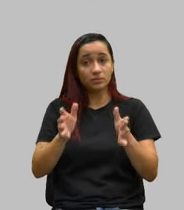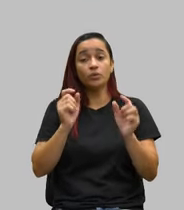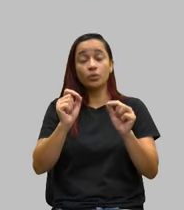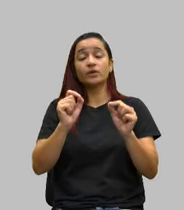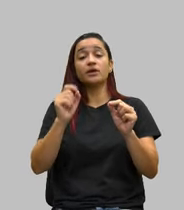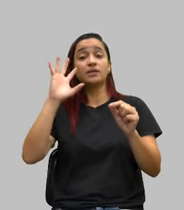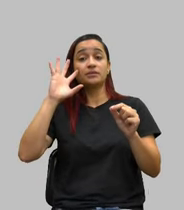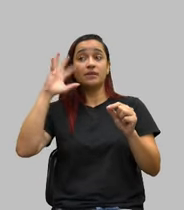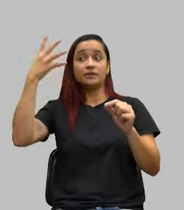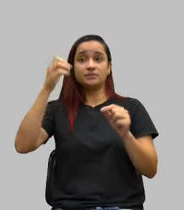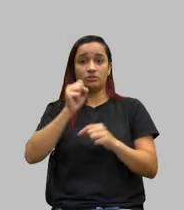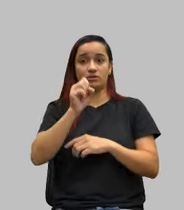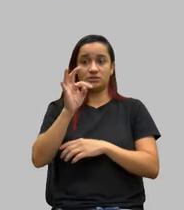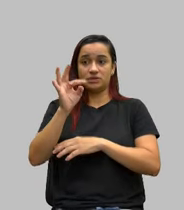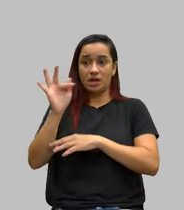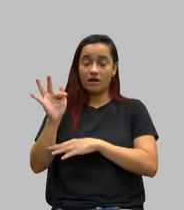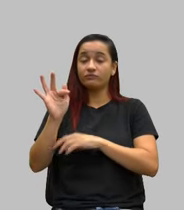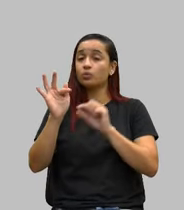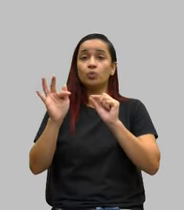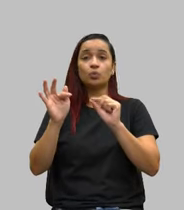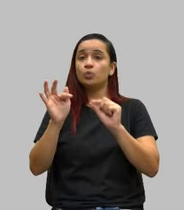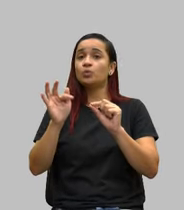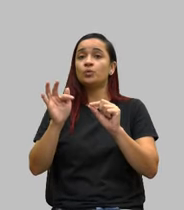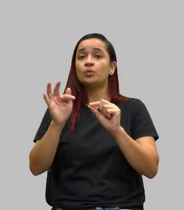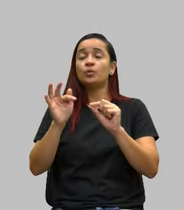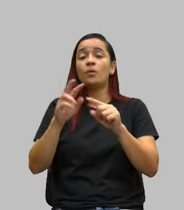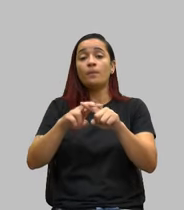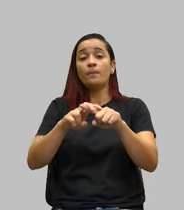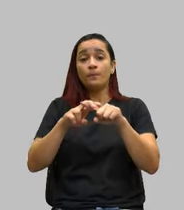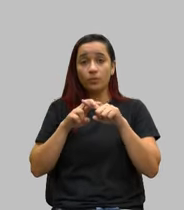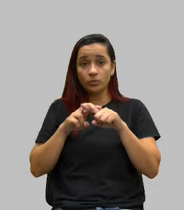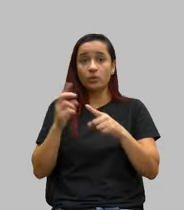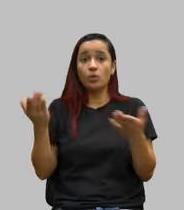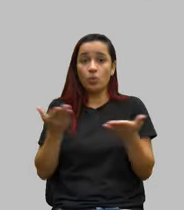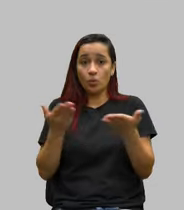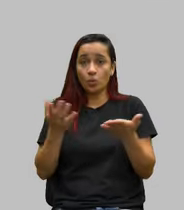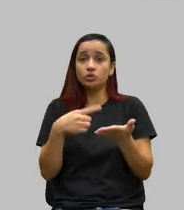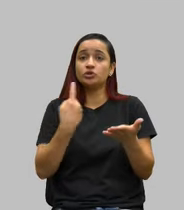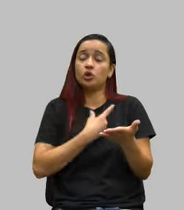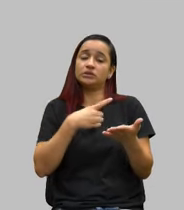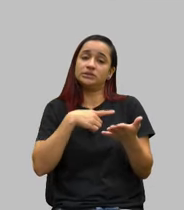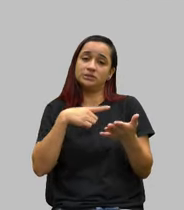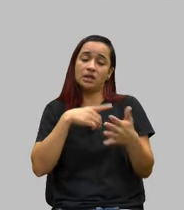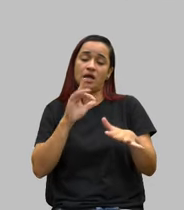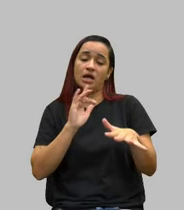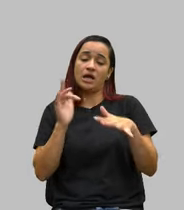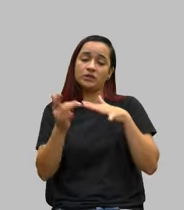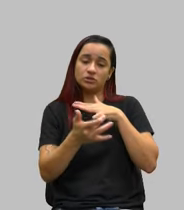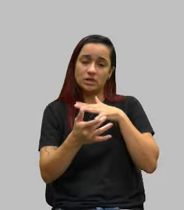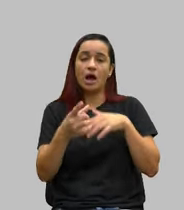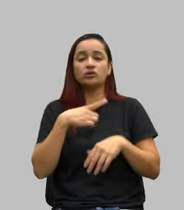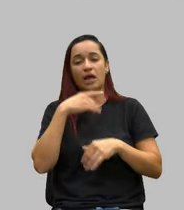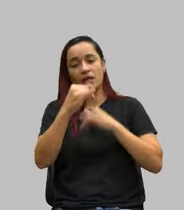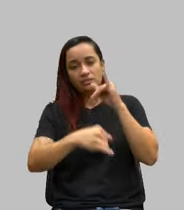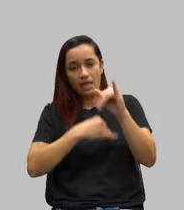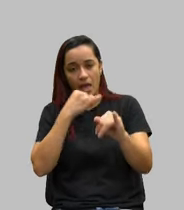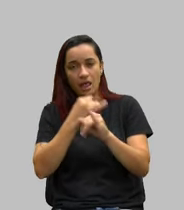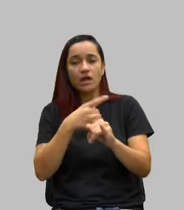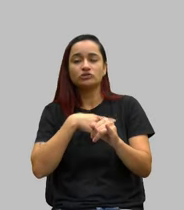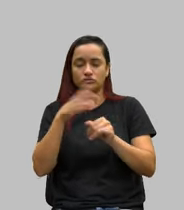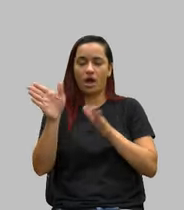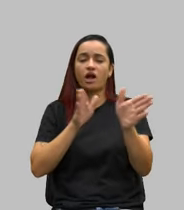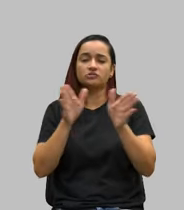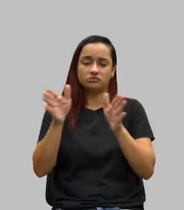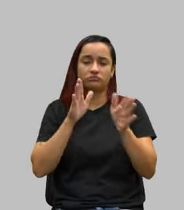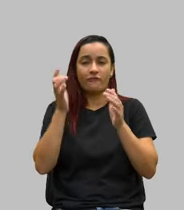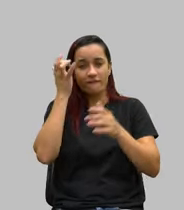do supremo que pelo fato da gente hoje ter redes sociais internet e ter um alcance que isso